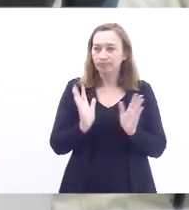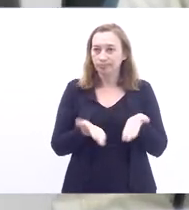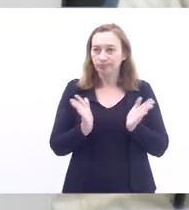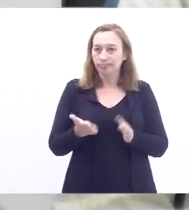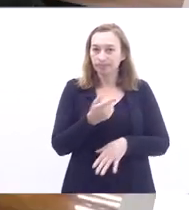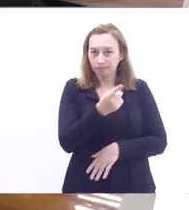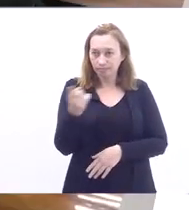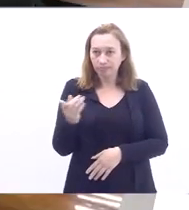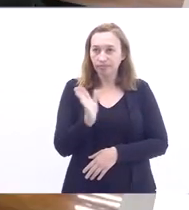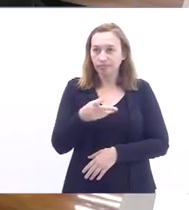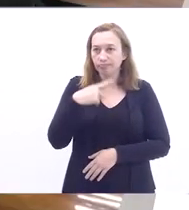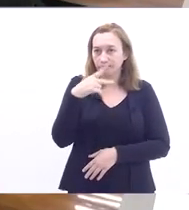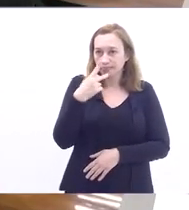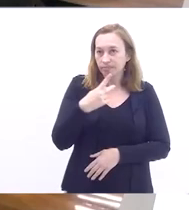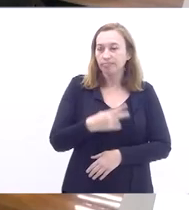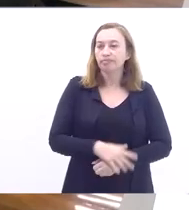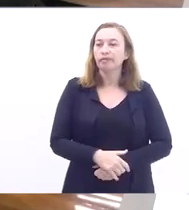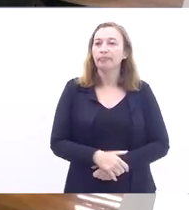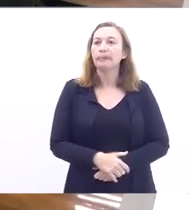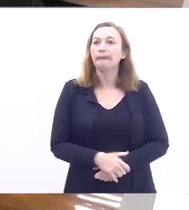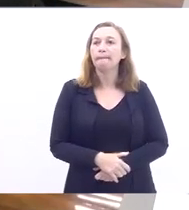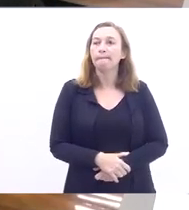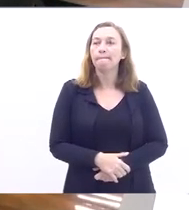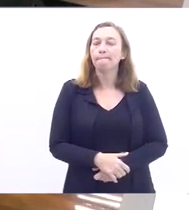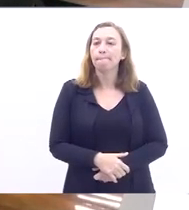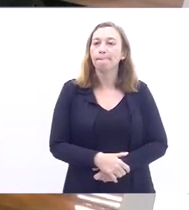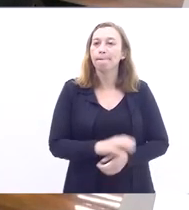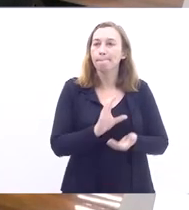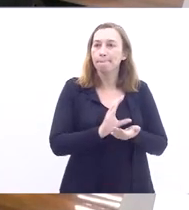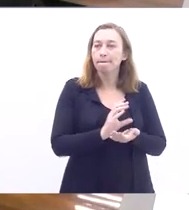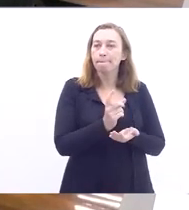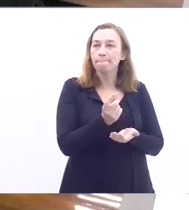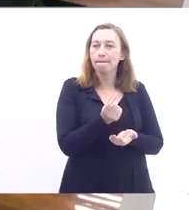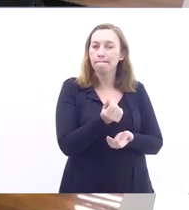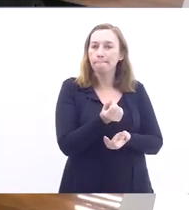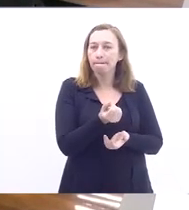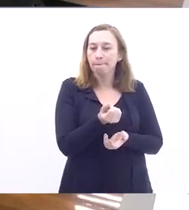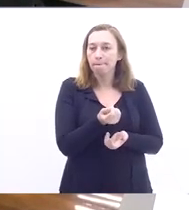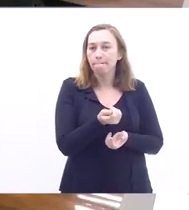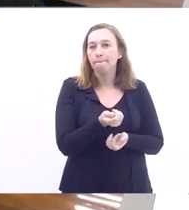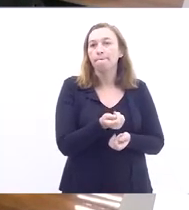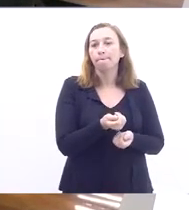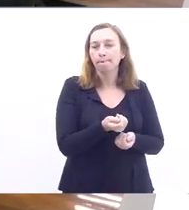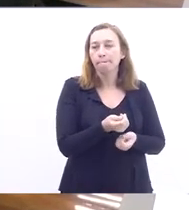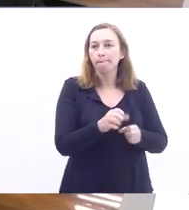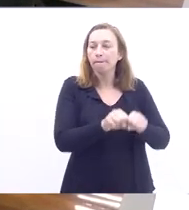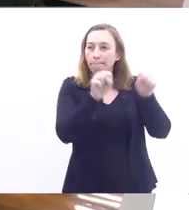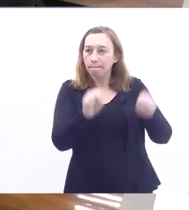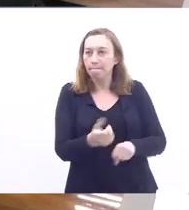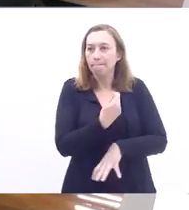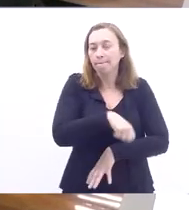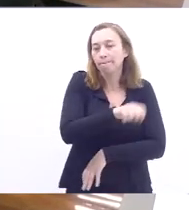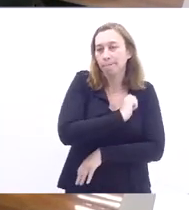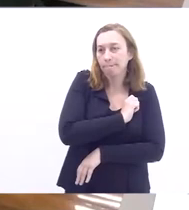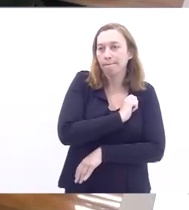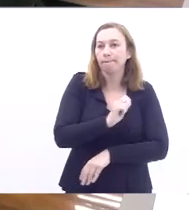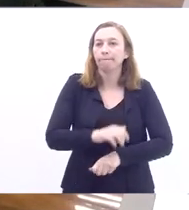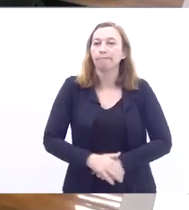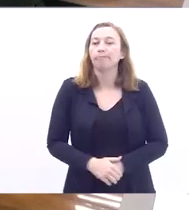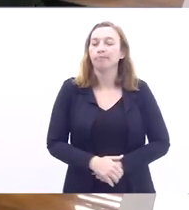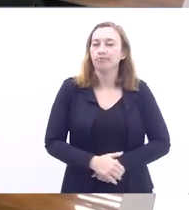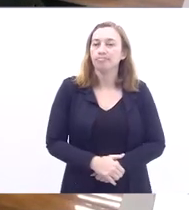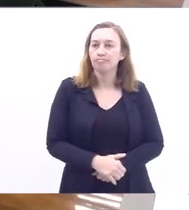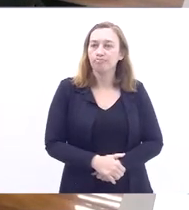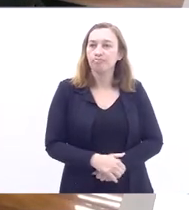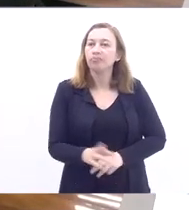vocês colocaram os mais grave agora é o regime de recuperação fiscal e essa regime de recuperação fiscal